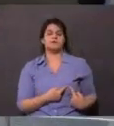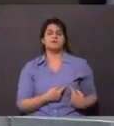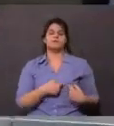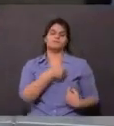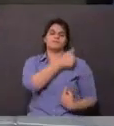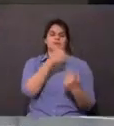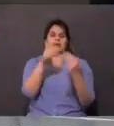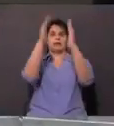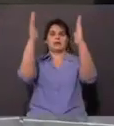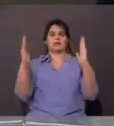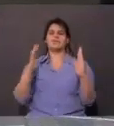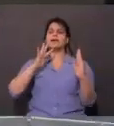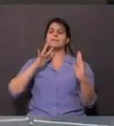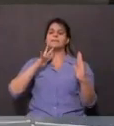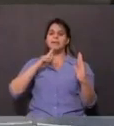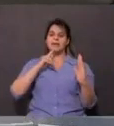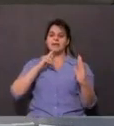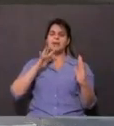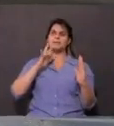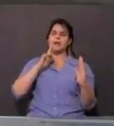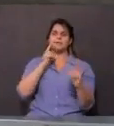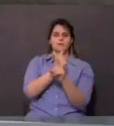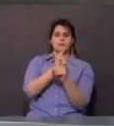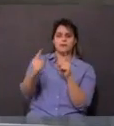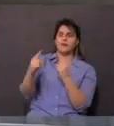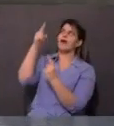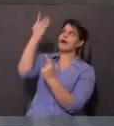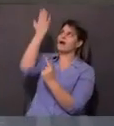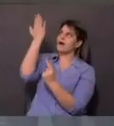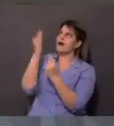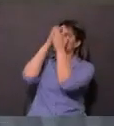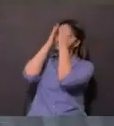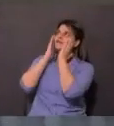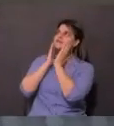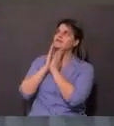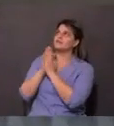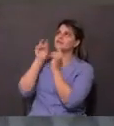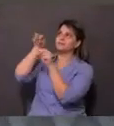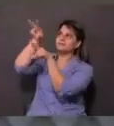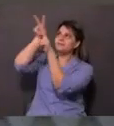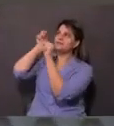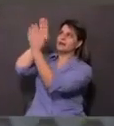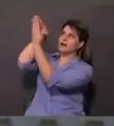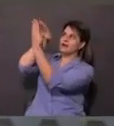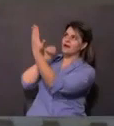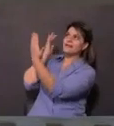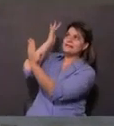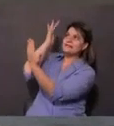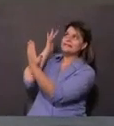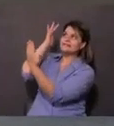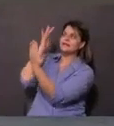Mãe, uma Igreja inspirada na presença da Virgem Santa Maria, que com o seu coração